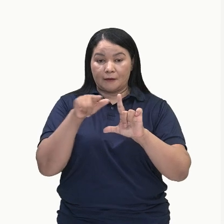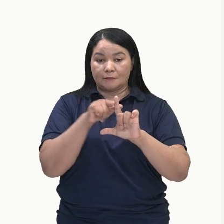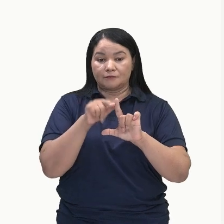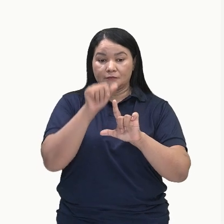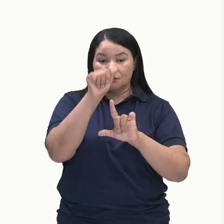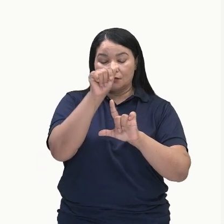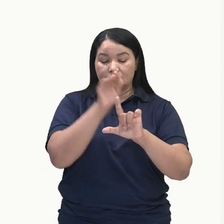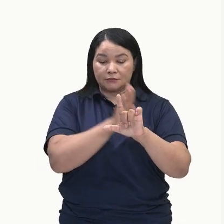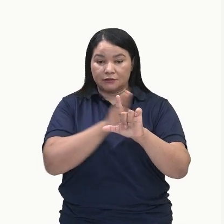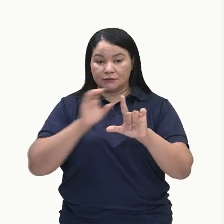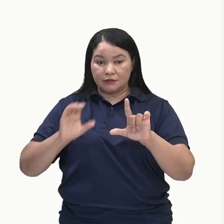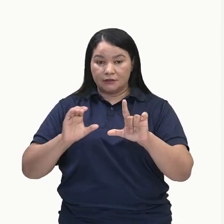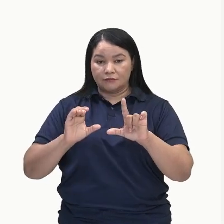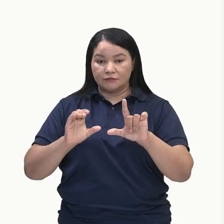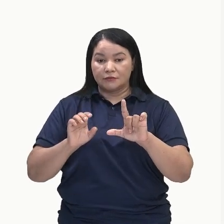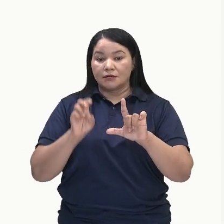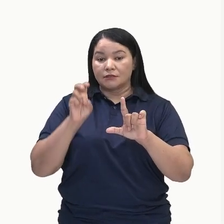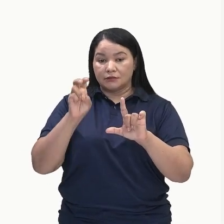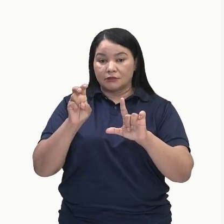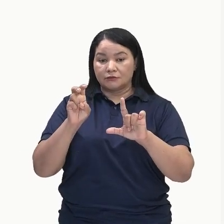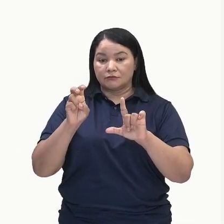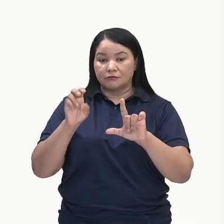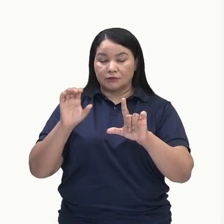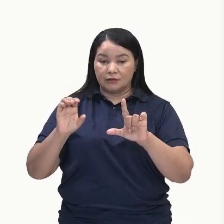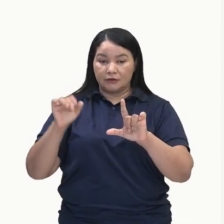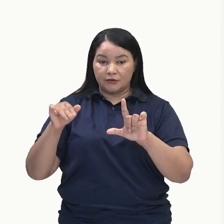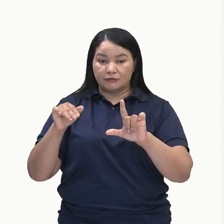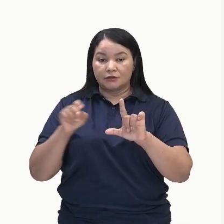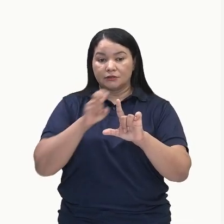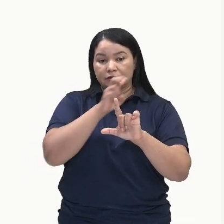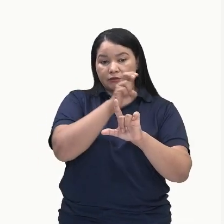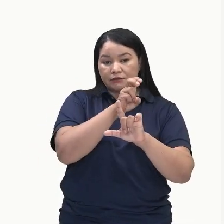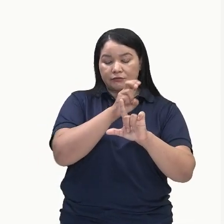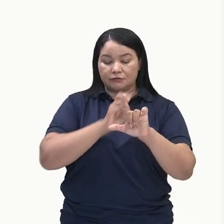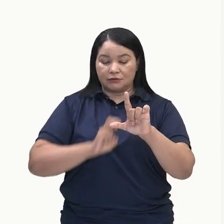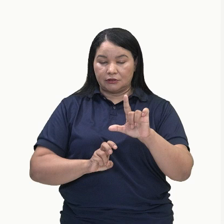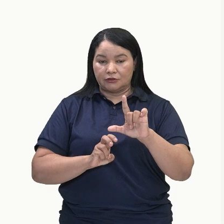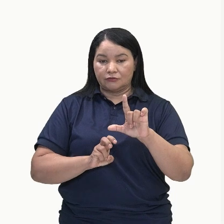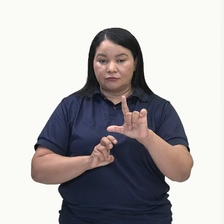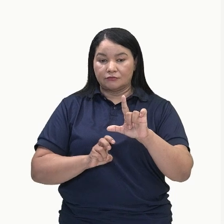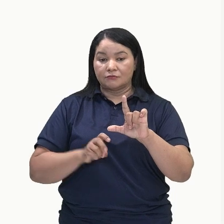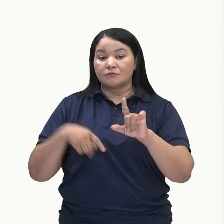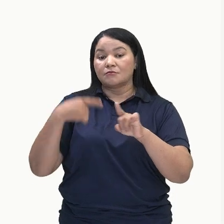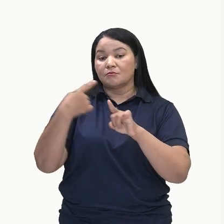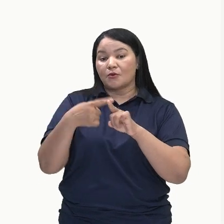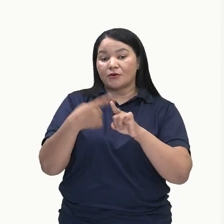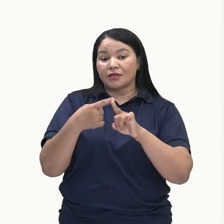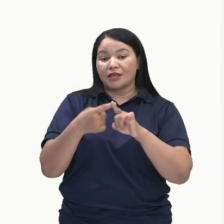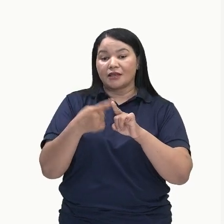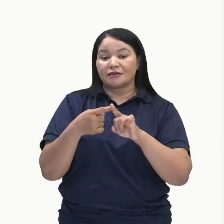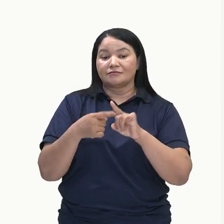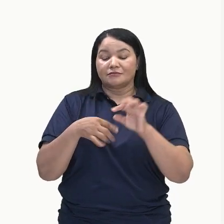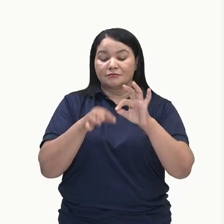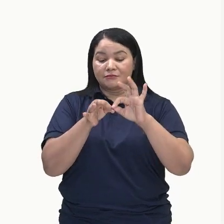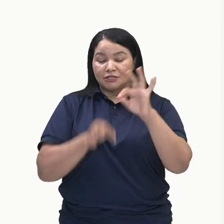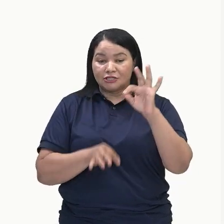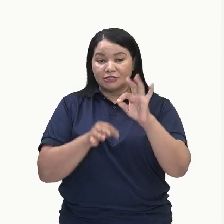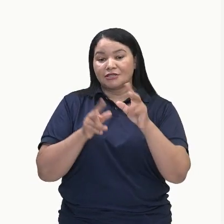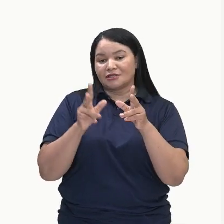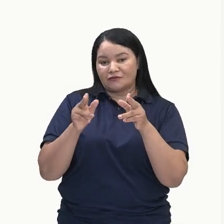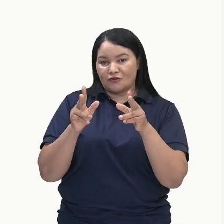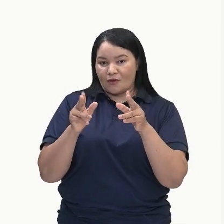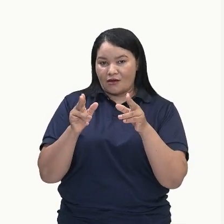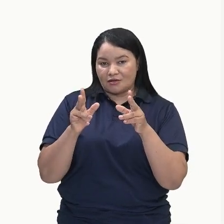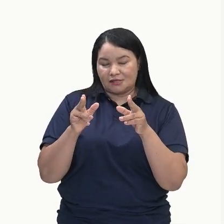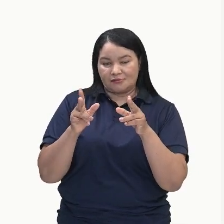lados, 5 centímetros, 5 centímetros e 5 centímetros. Por quê? Porque é equilátero e a medida dos lados